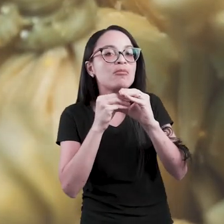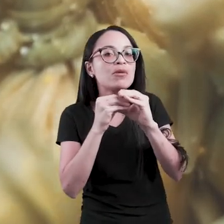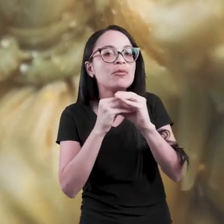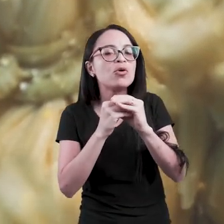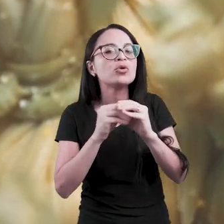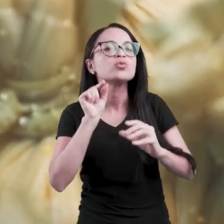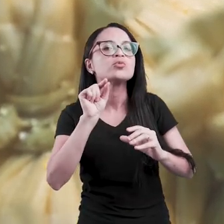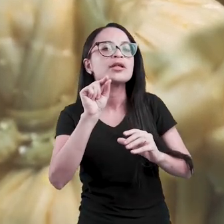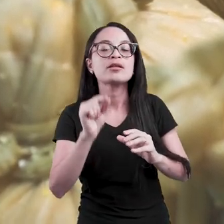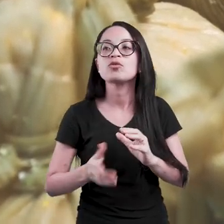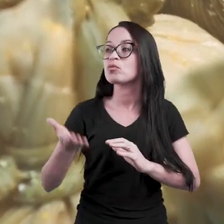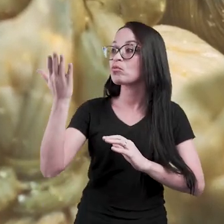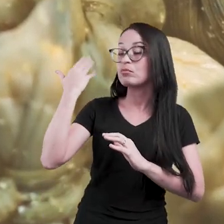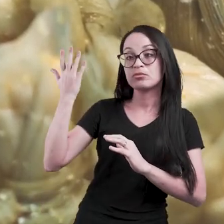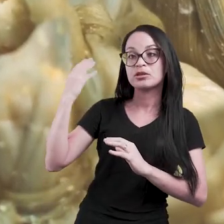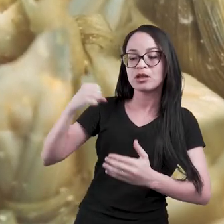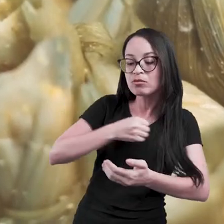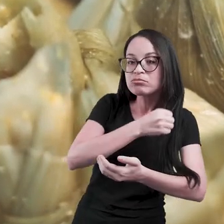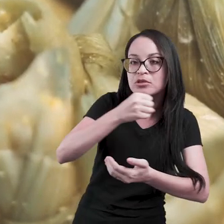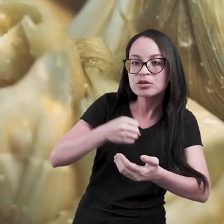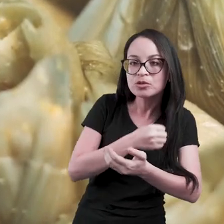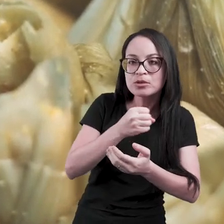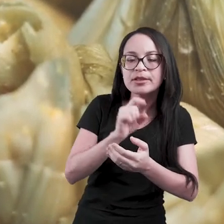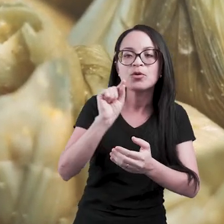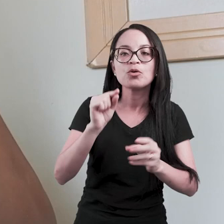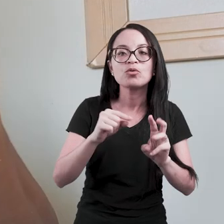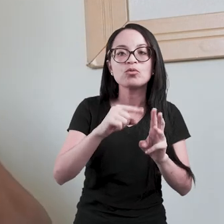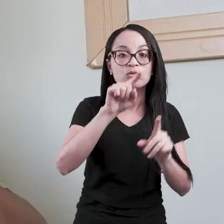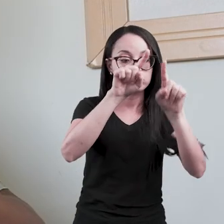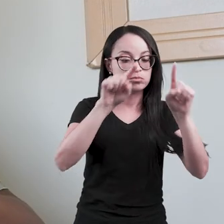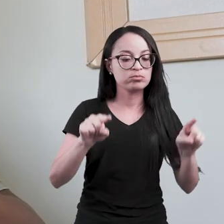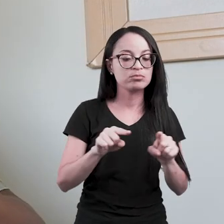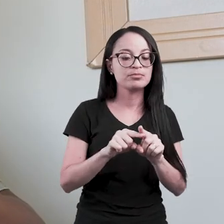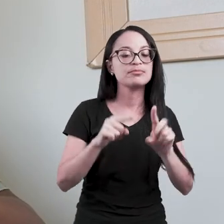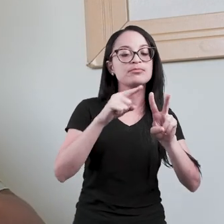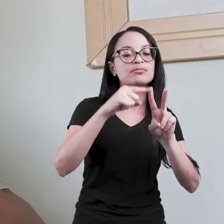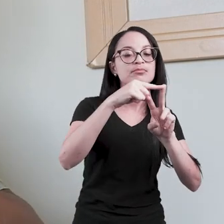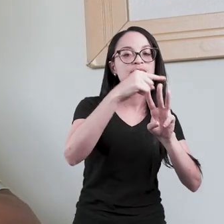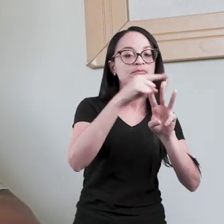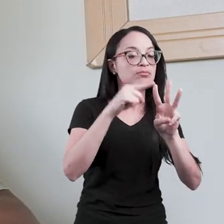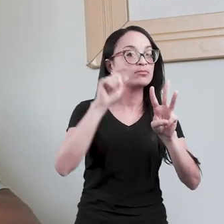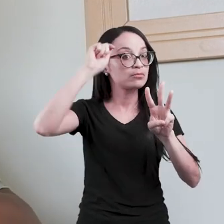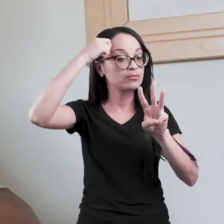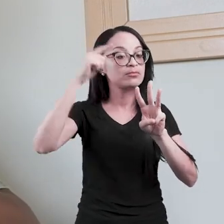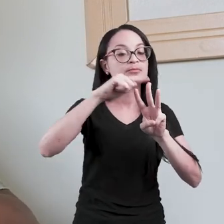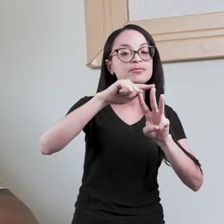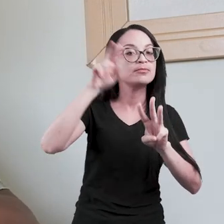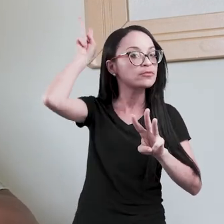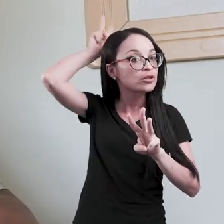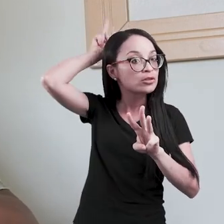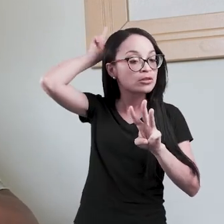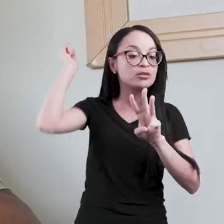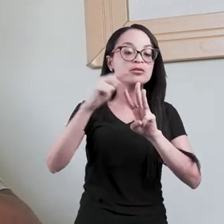é o resultado, assim como outras preparações, é o resultado do tripé cultural africanista, indigenista e